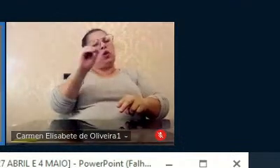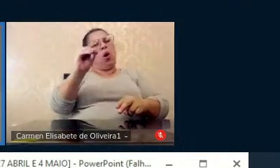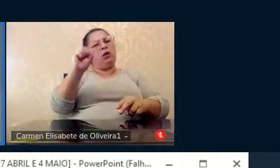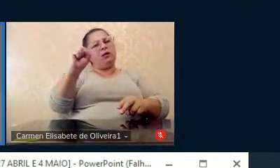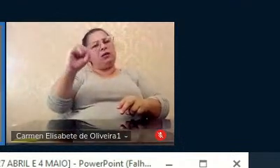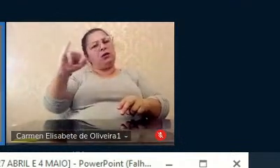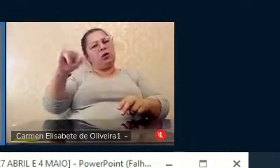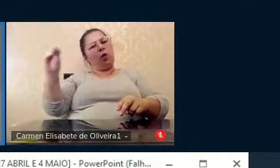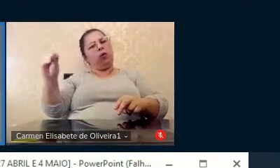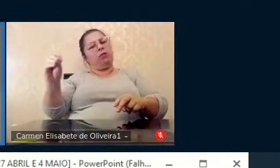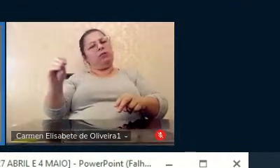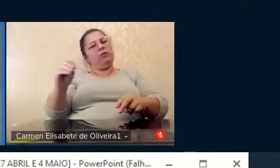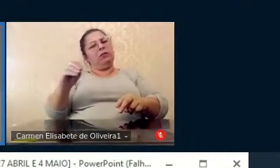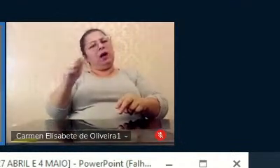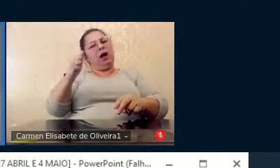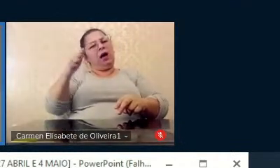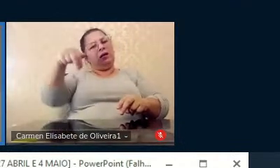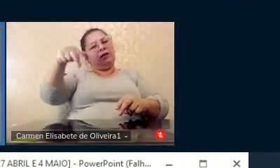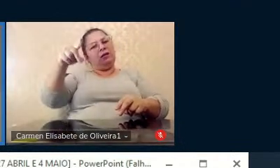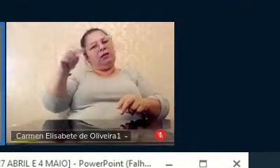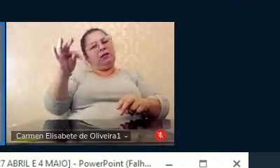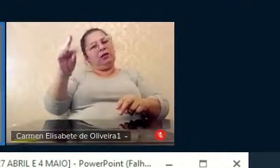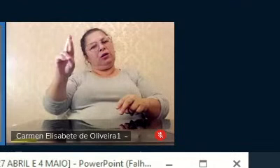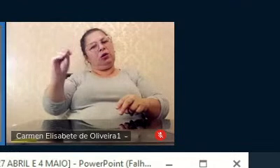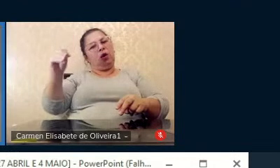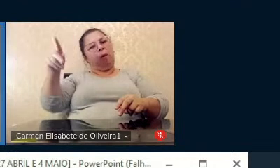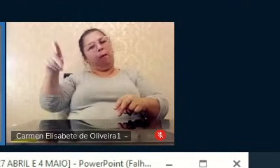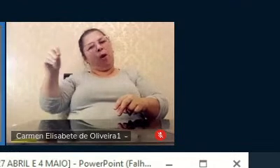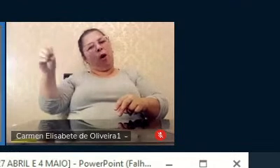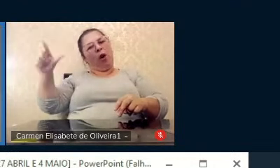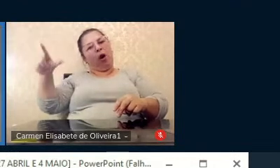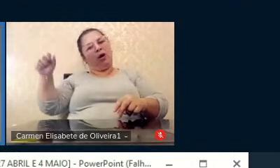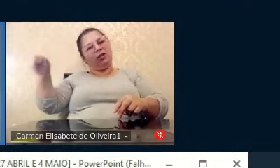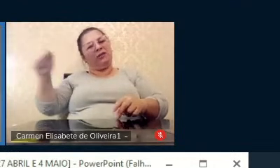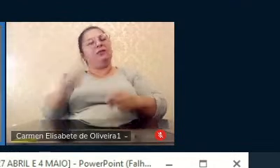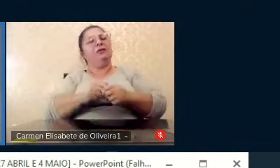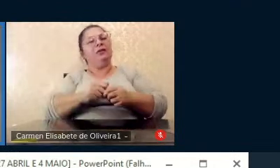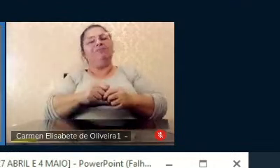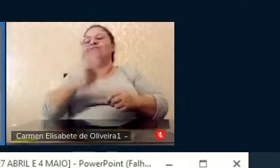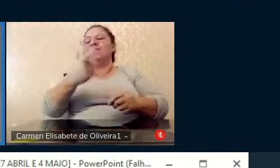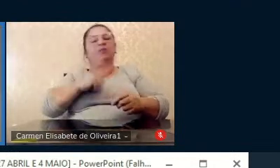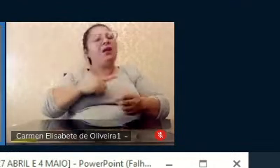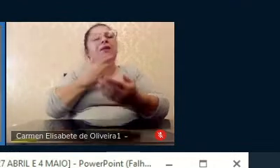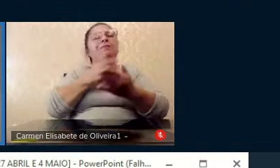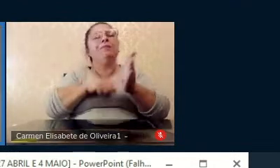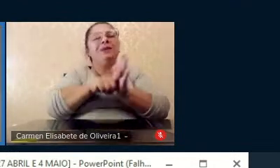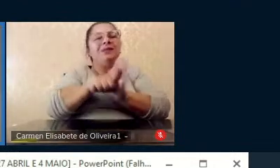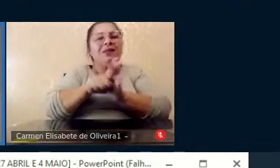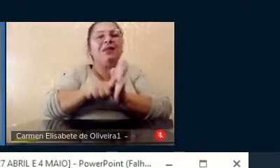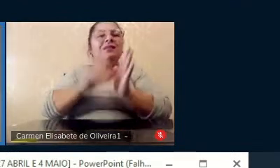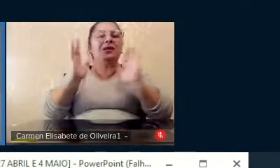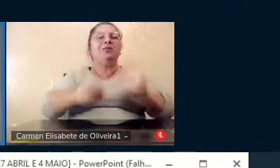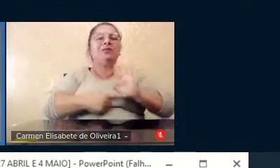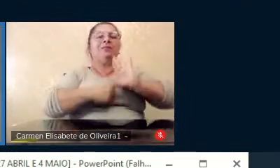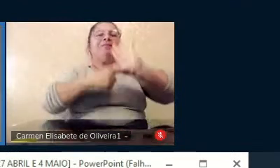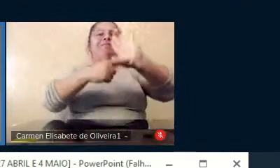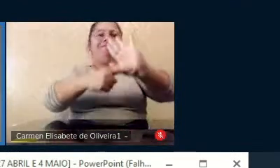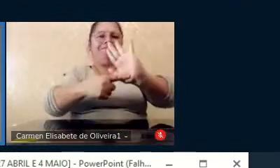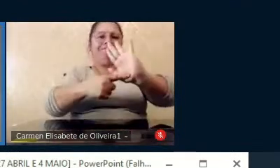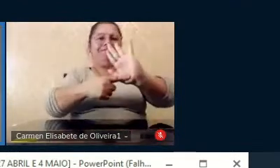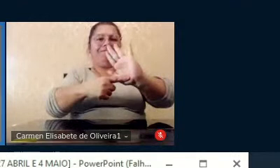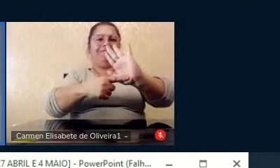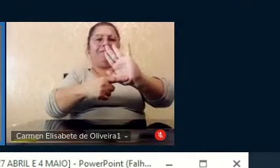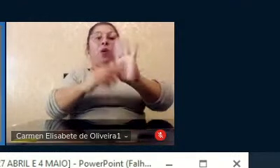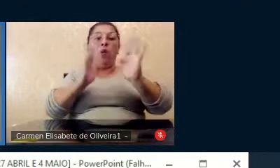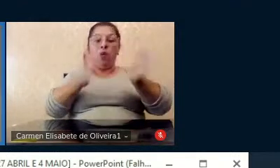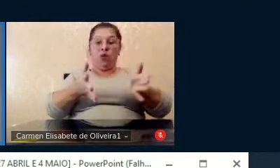dos surdos, não existem tantos estudos partindo dessa área. Foi dentro dos estudos socioantropológicos que